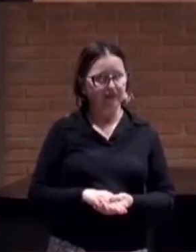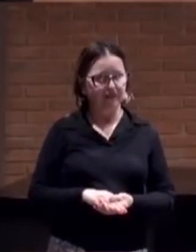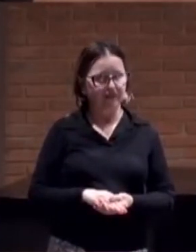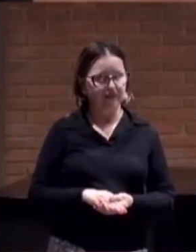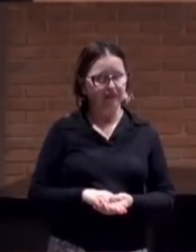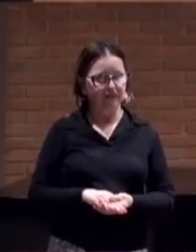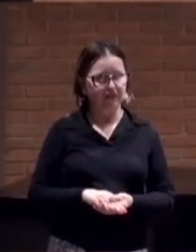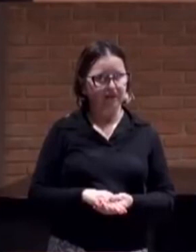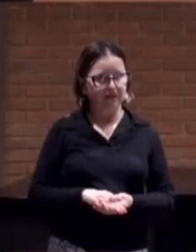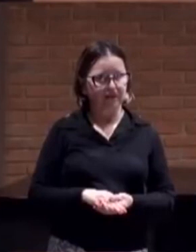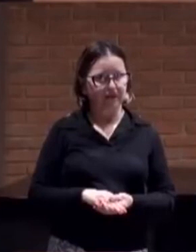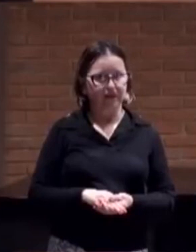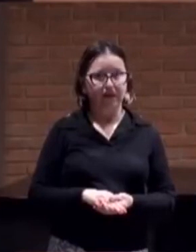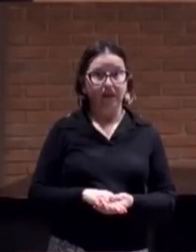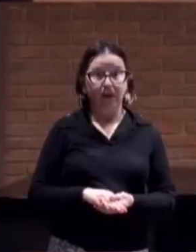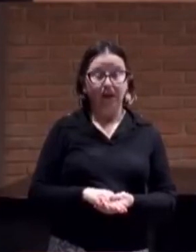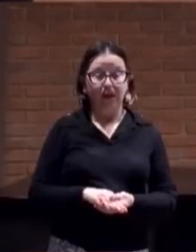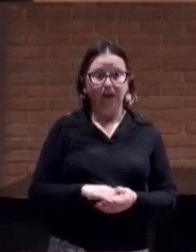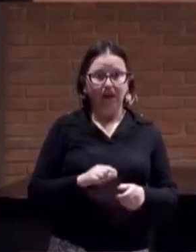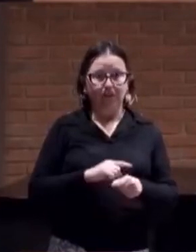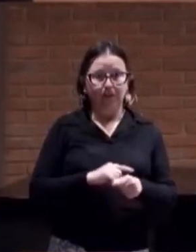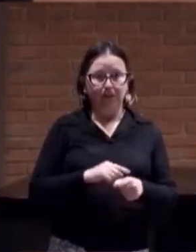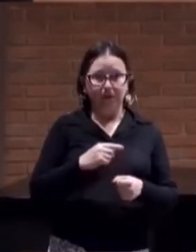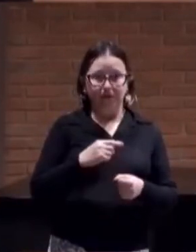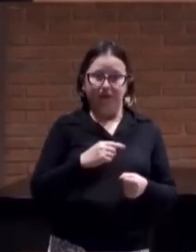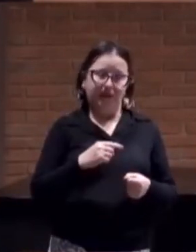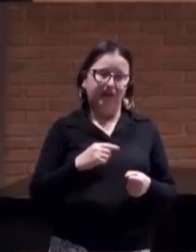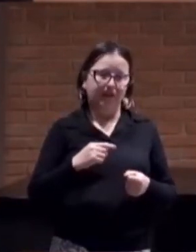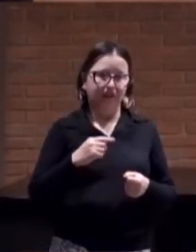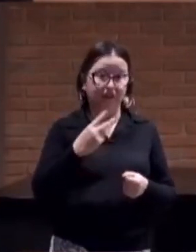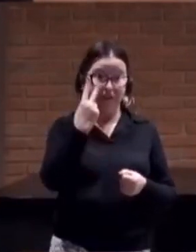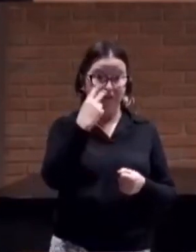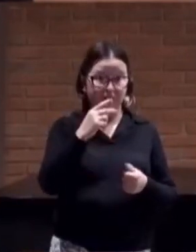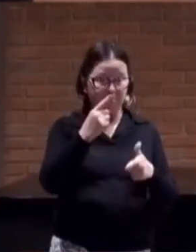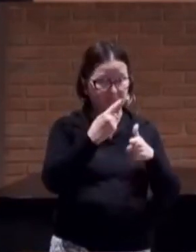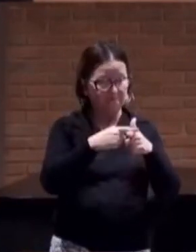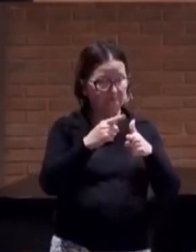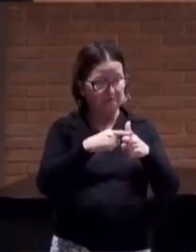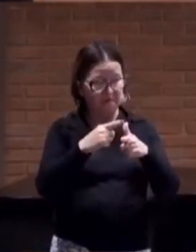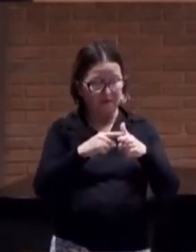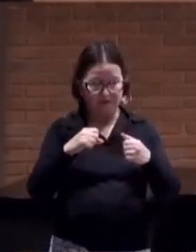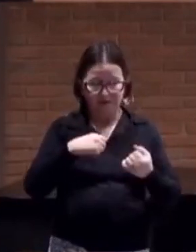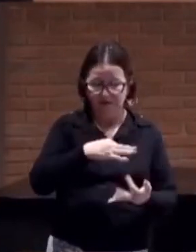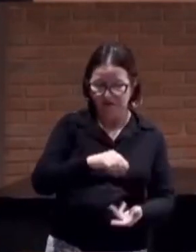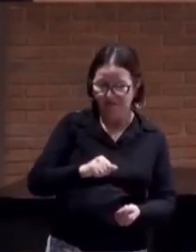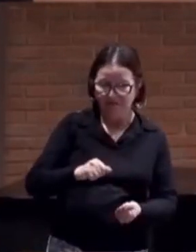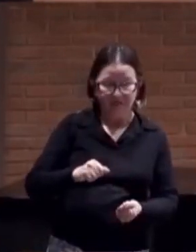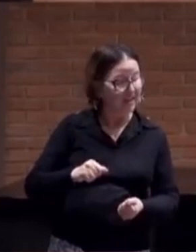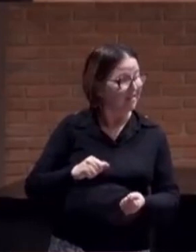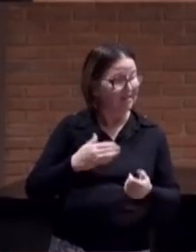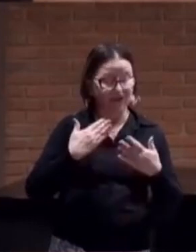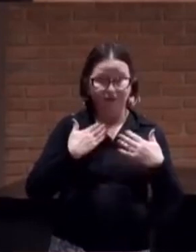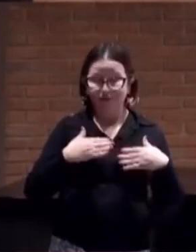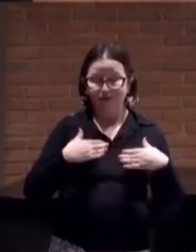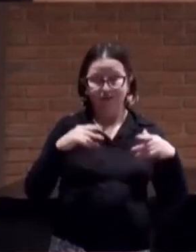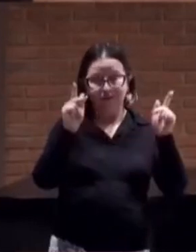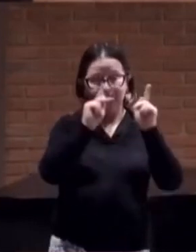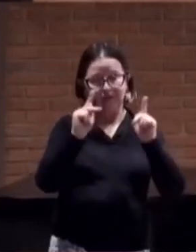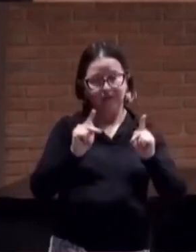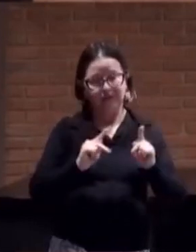vemos a turbulência do mundo e não descansamos na paz de Cristo.